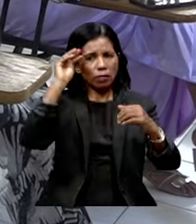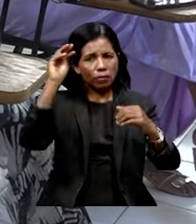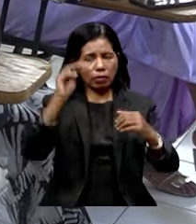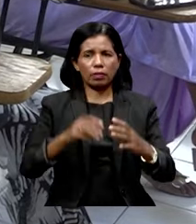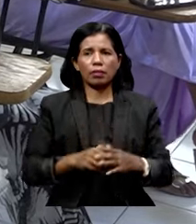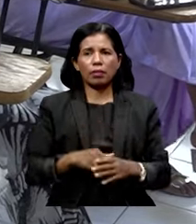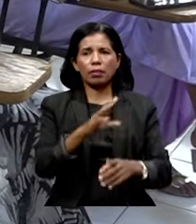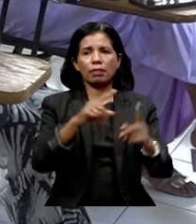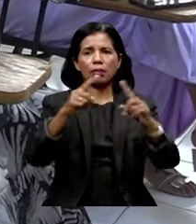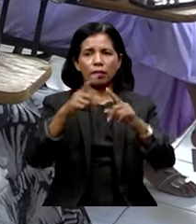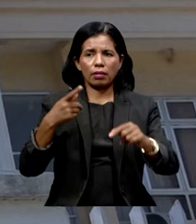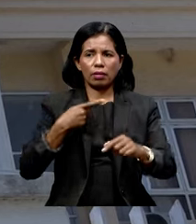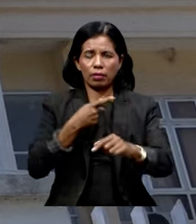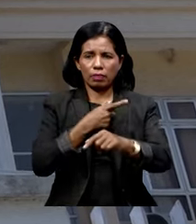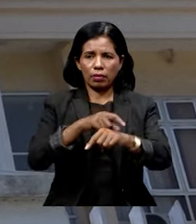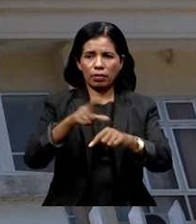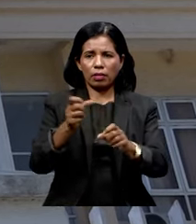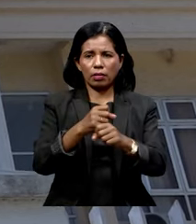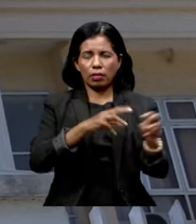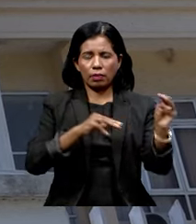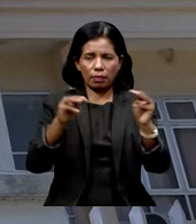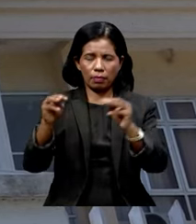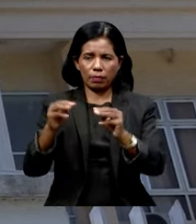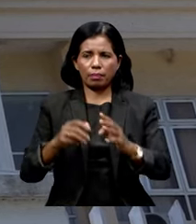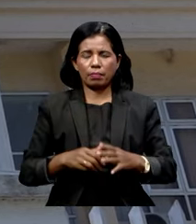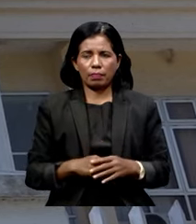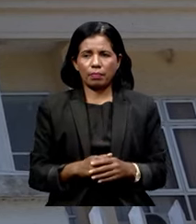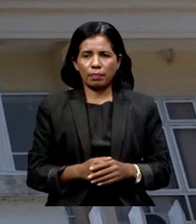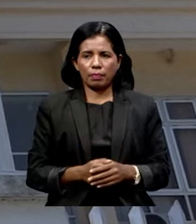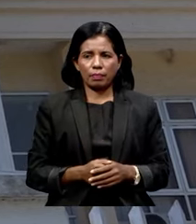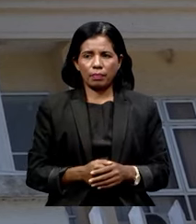Laisne, baia Parlamento Nacional, onde halo alteração. Jacinto Fuca, Azinha Lola, Ziemen.